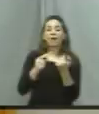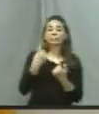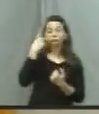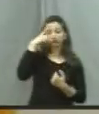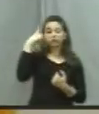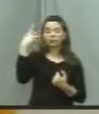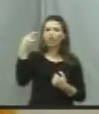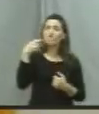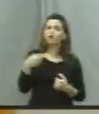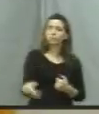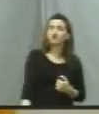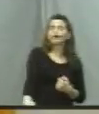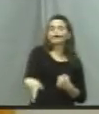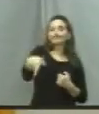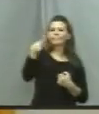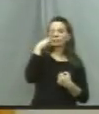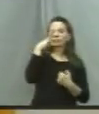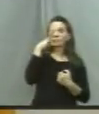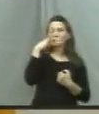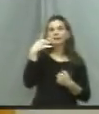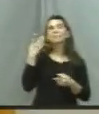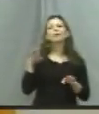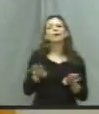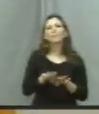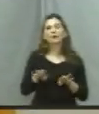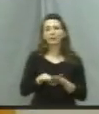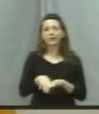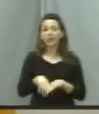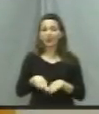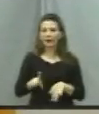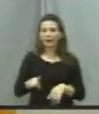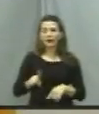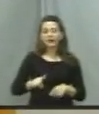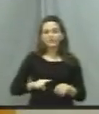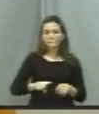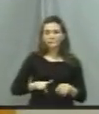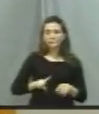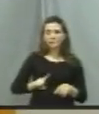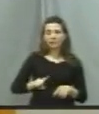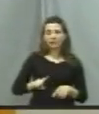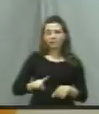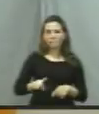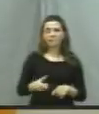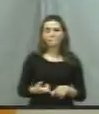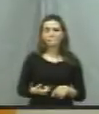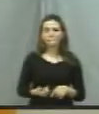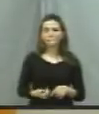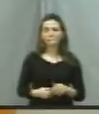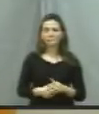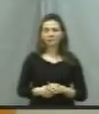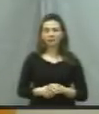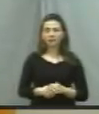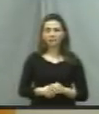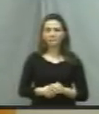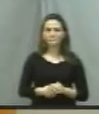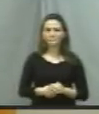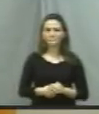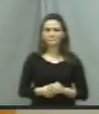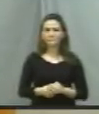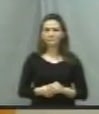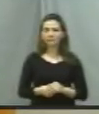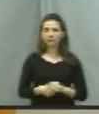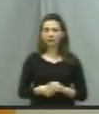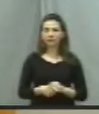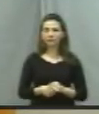Então, eu acho que antes de tacar pedra, eu sempre falo isso, né? Antes de Só para concluir, só, presidente. Mais